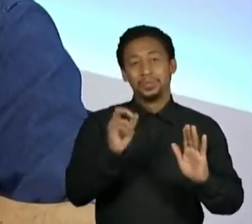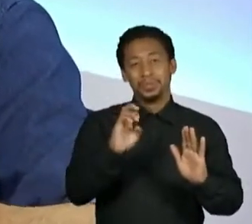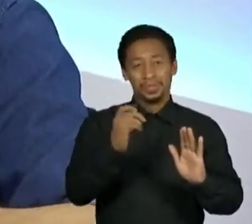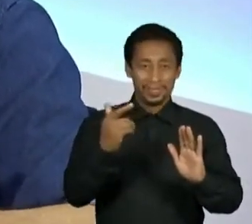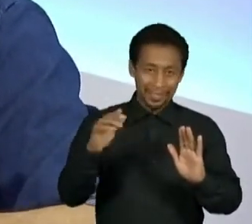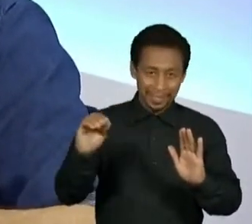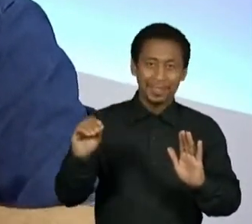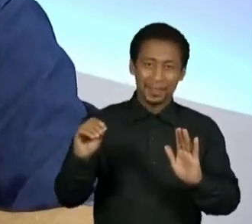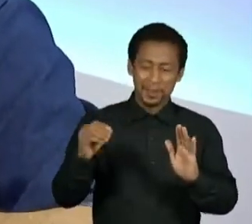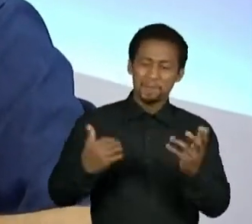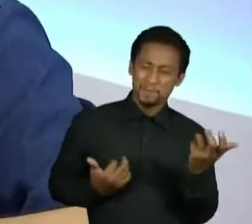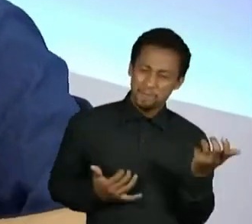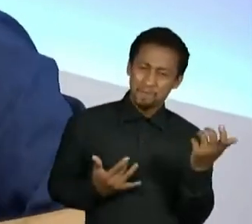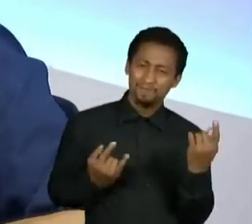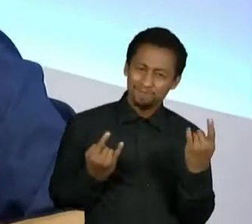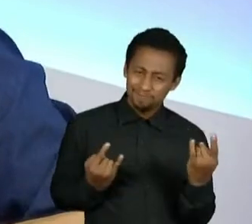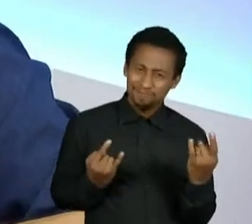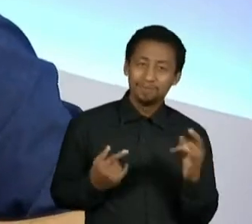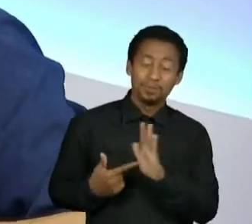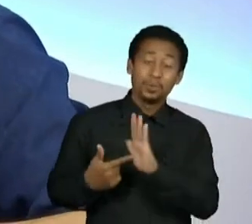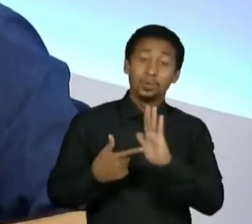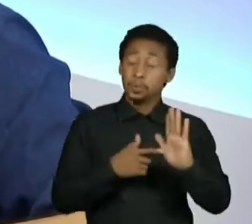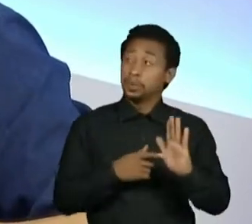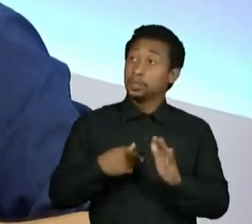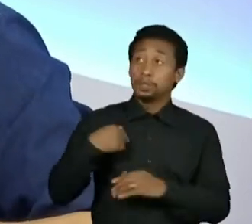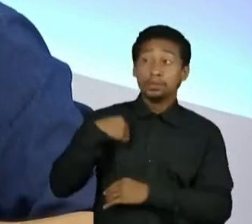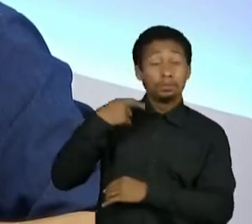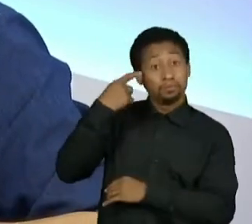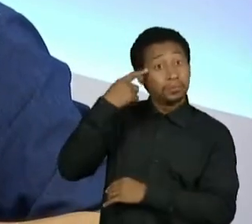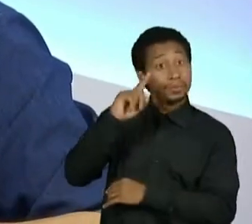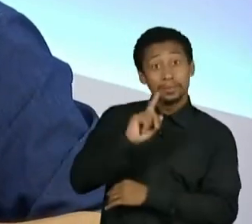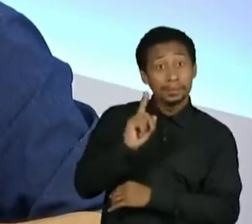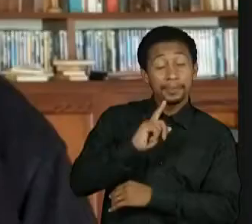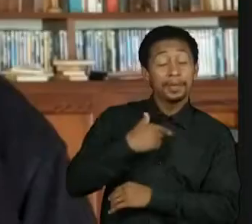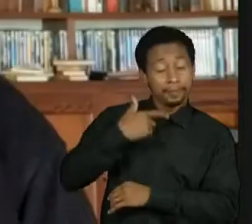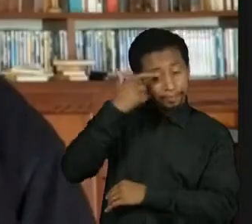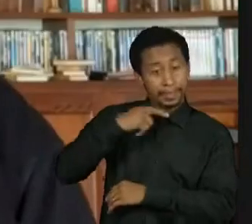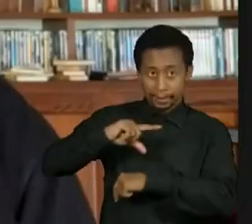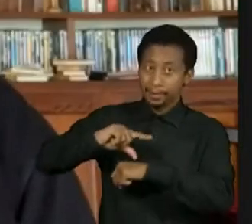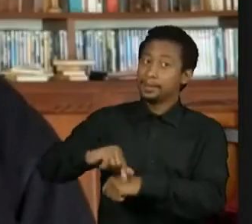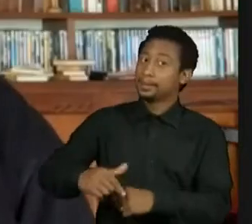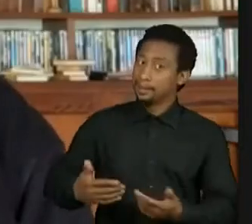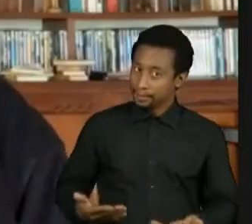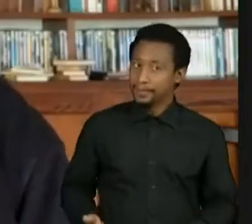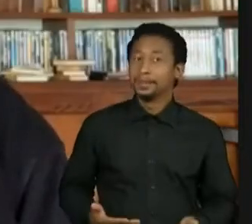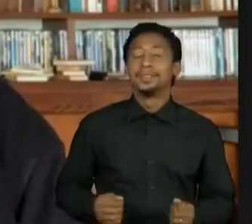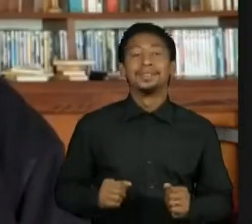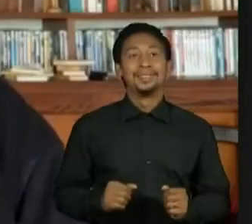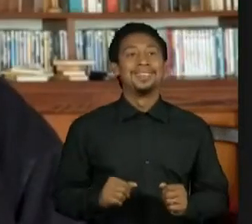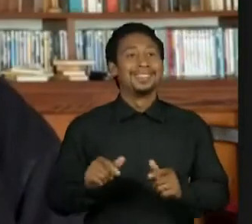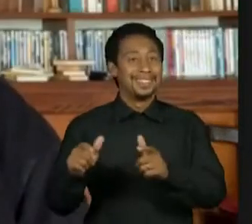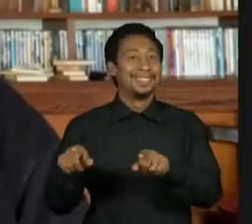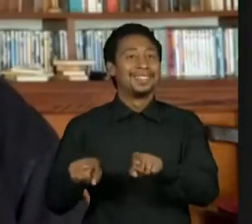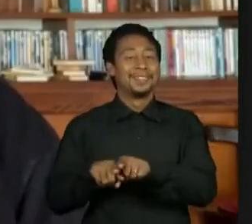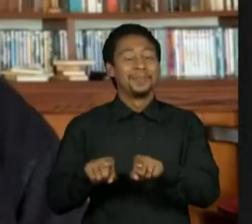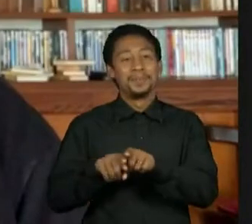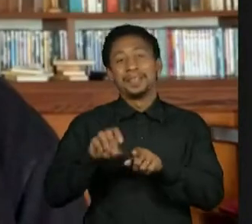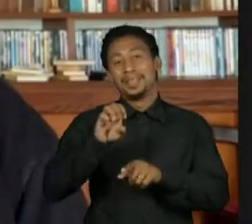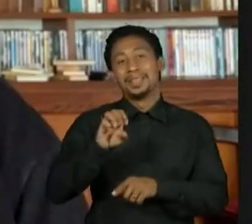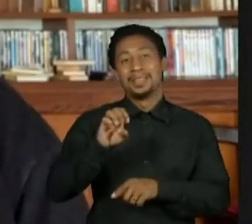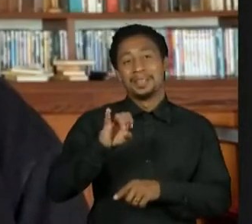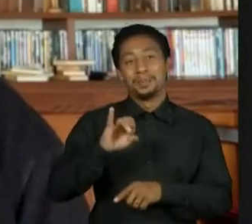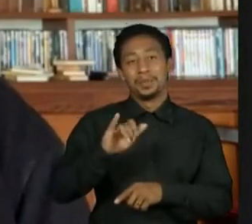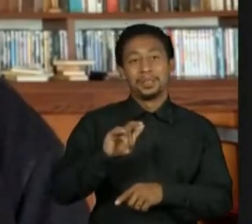que é um pensamento que naquele momento estava atrasado, né? Eu era amigo do Tinhorão. Sim, era Tinhorão e Hermínio